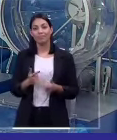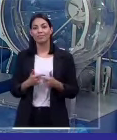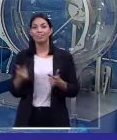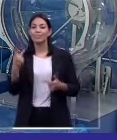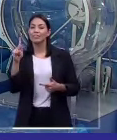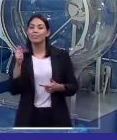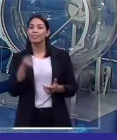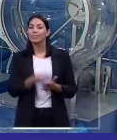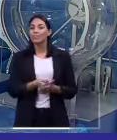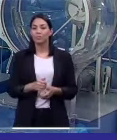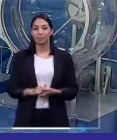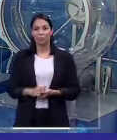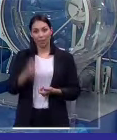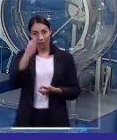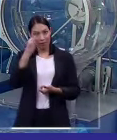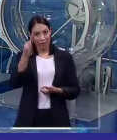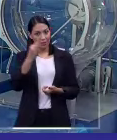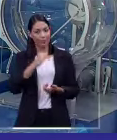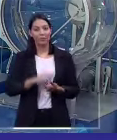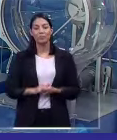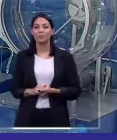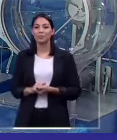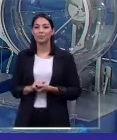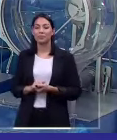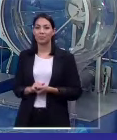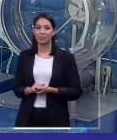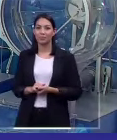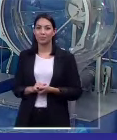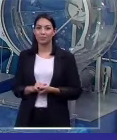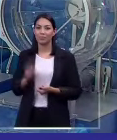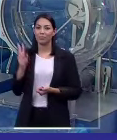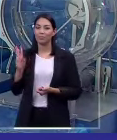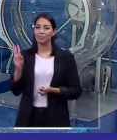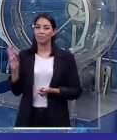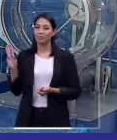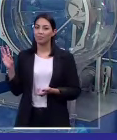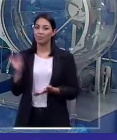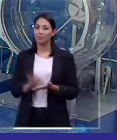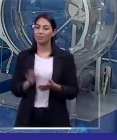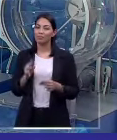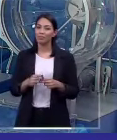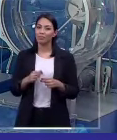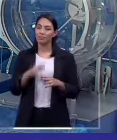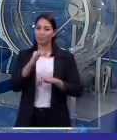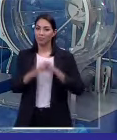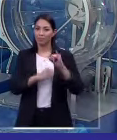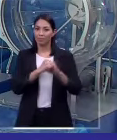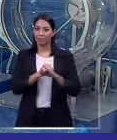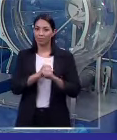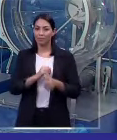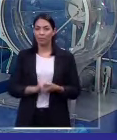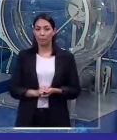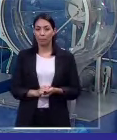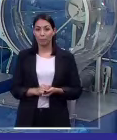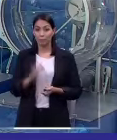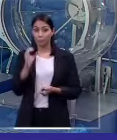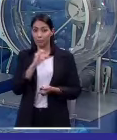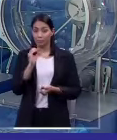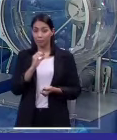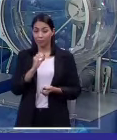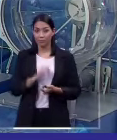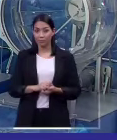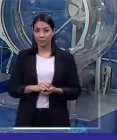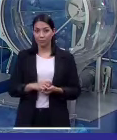na sua aposta? Fique atenta, fique atento à página da Caixa na internet. Logo após a apuração, você poderá conferir de onde são as apostas